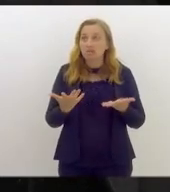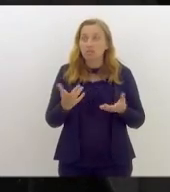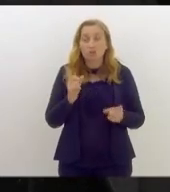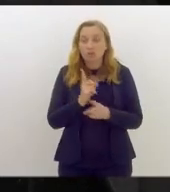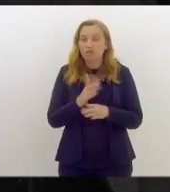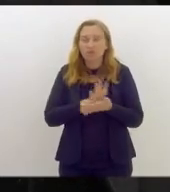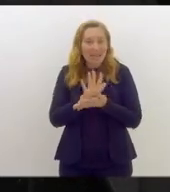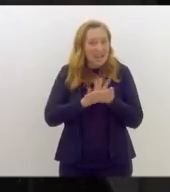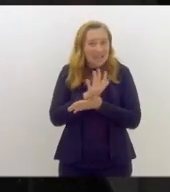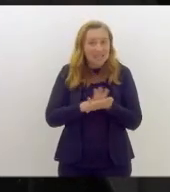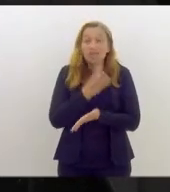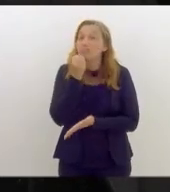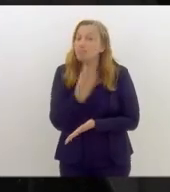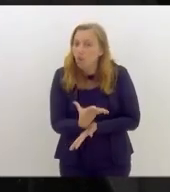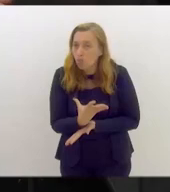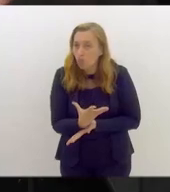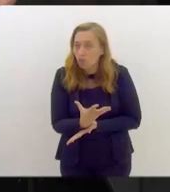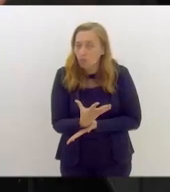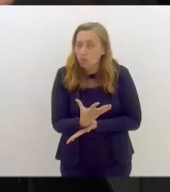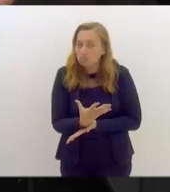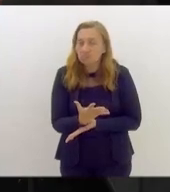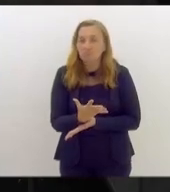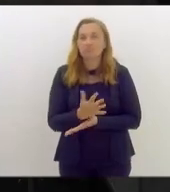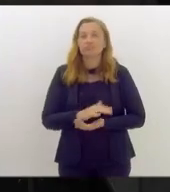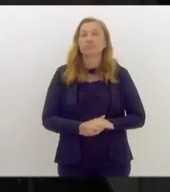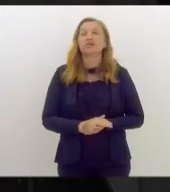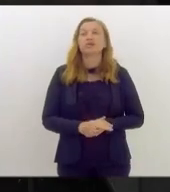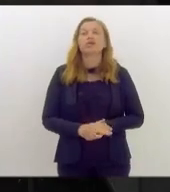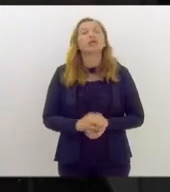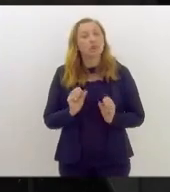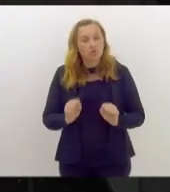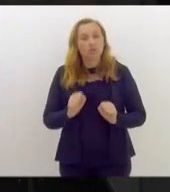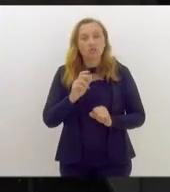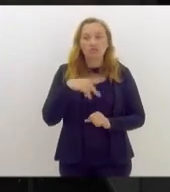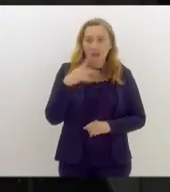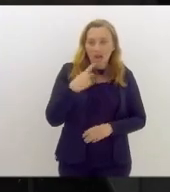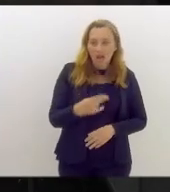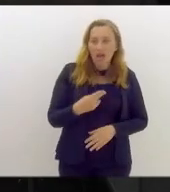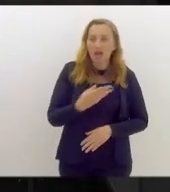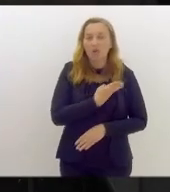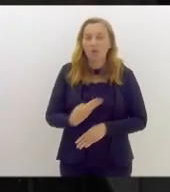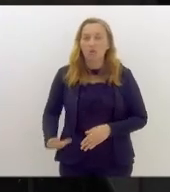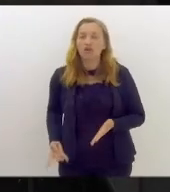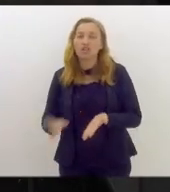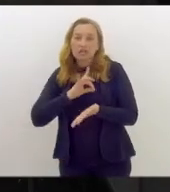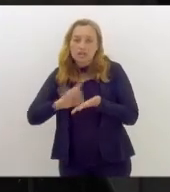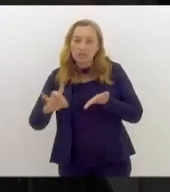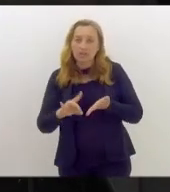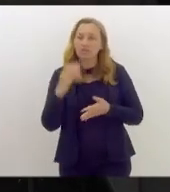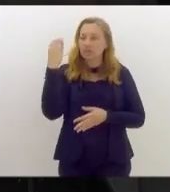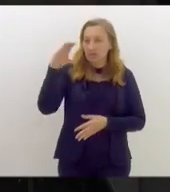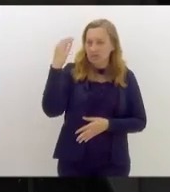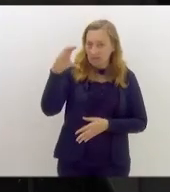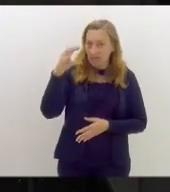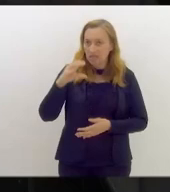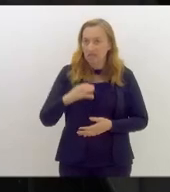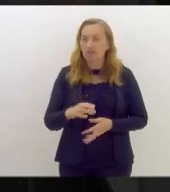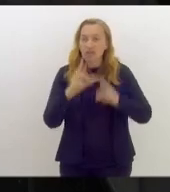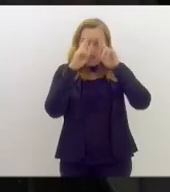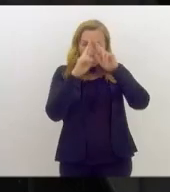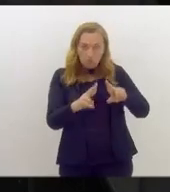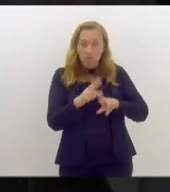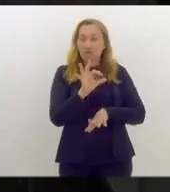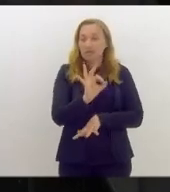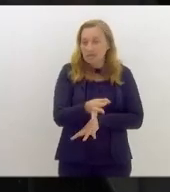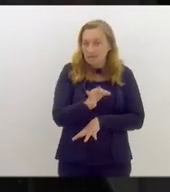nada mesmo Lucinha de onde você espera nada é daí que não sai nada mesmo e é o que a gente pode dizer ao governo inimigo da ciência o governo diretamente responsável